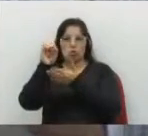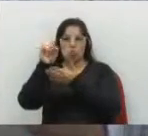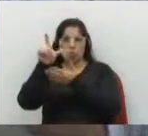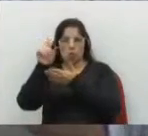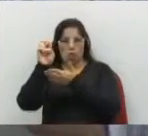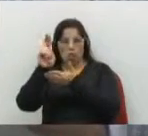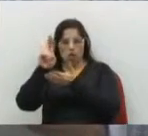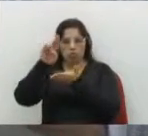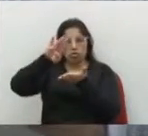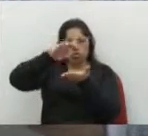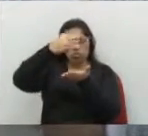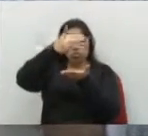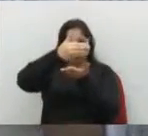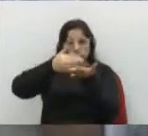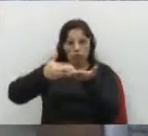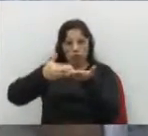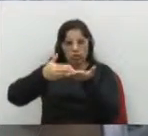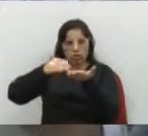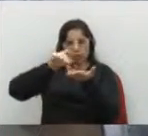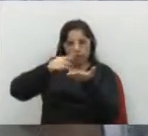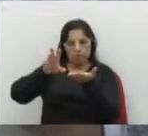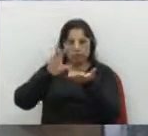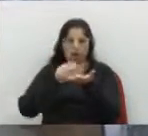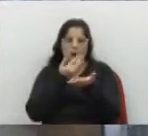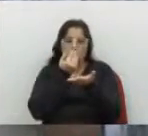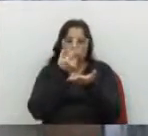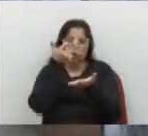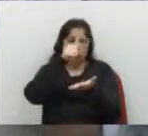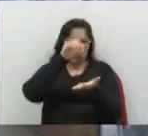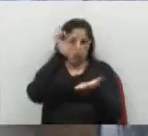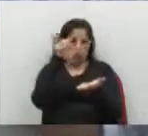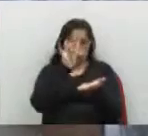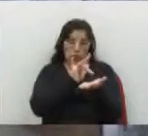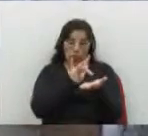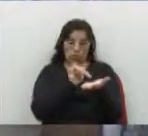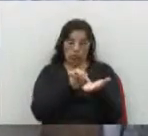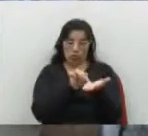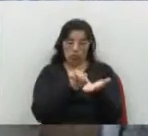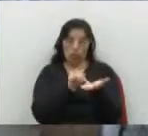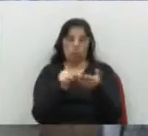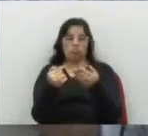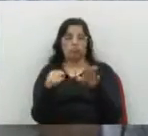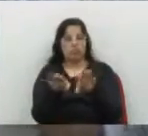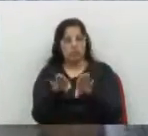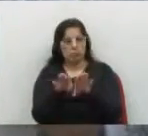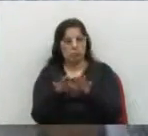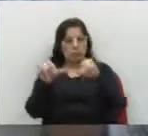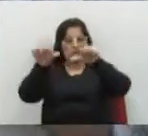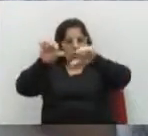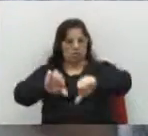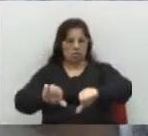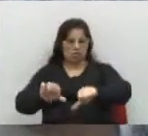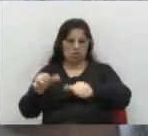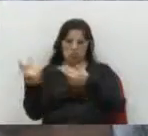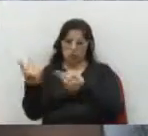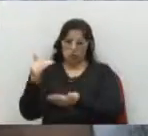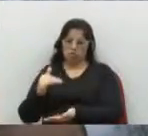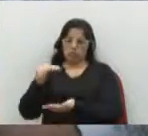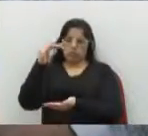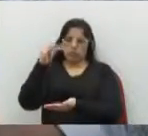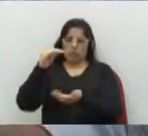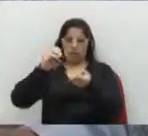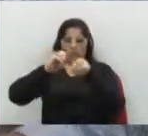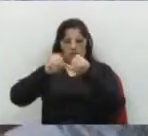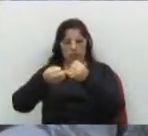também. Isso acontece com o feijão. Então, o feijão que contamina 1 grão, está contaminando o saquinho